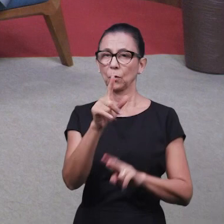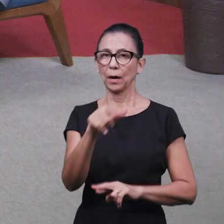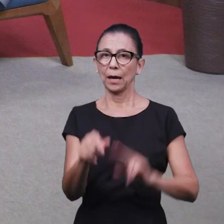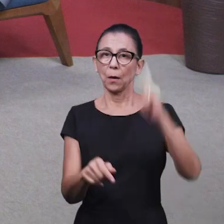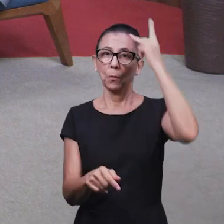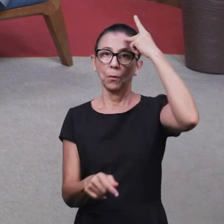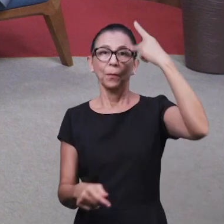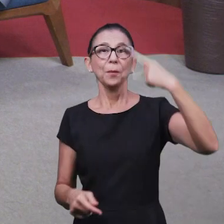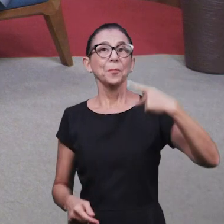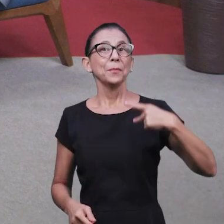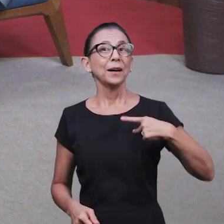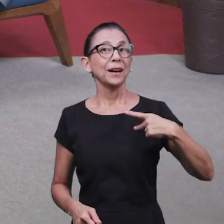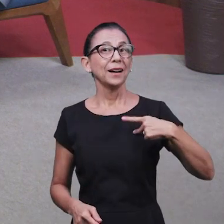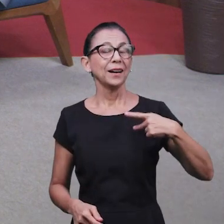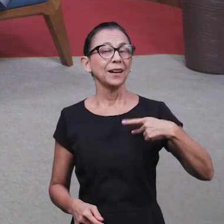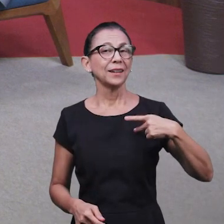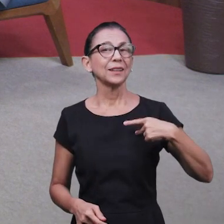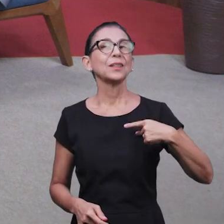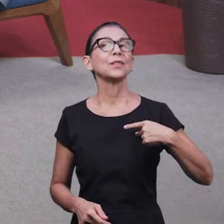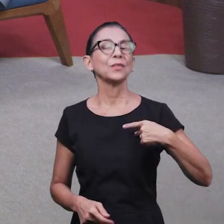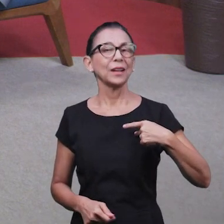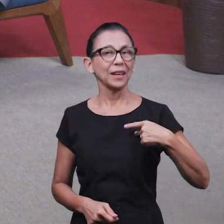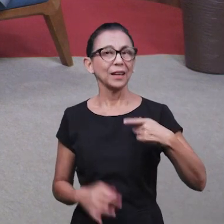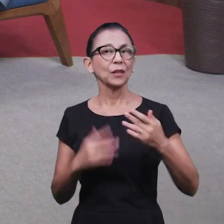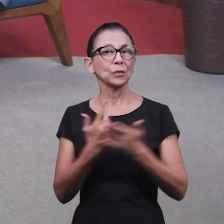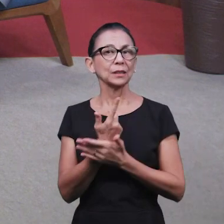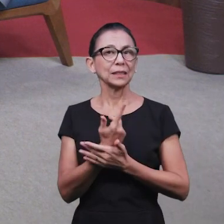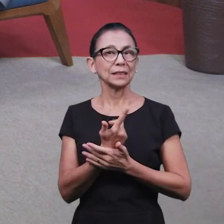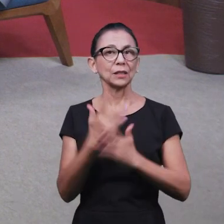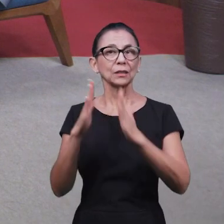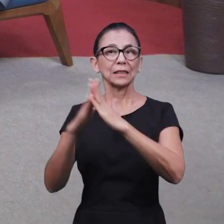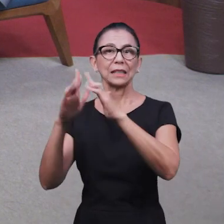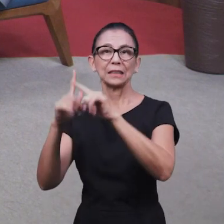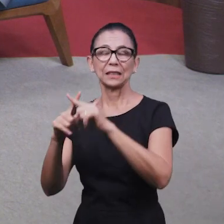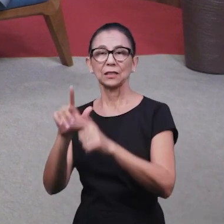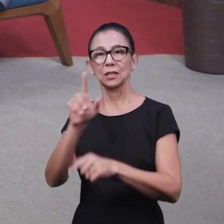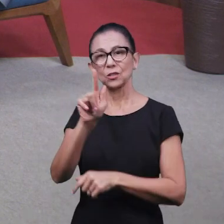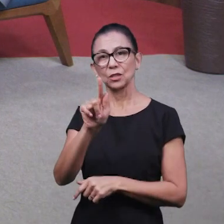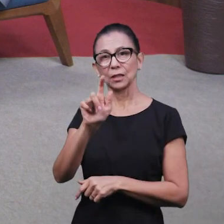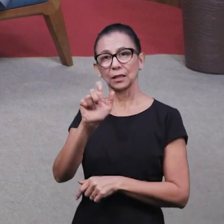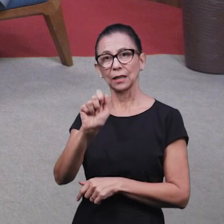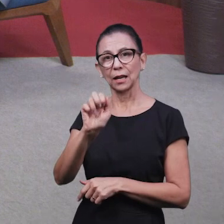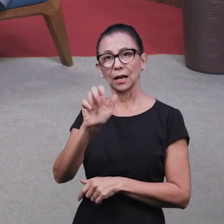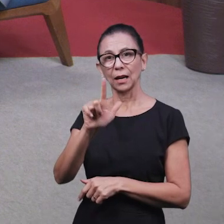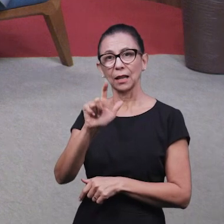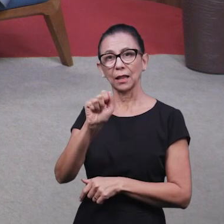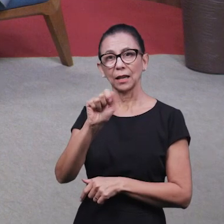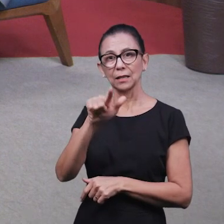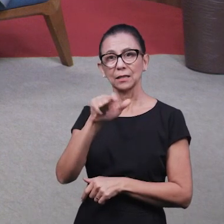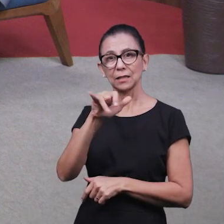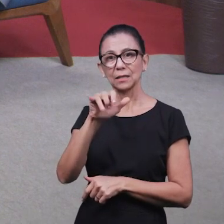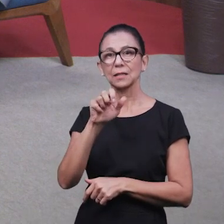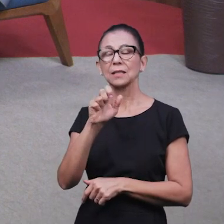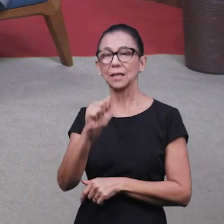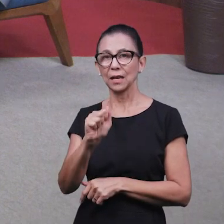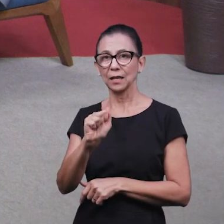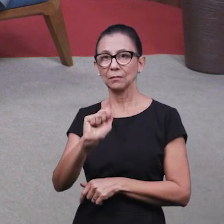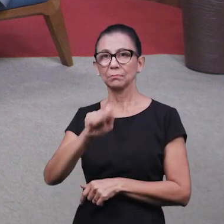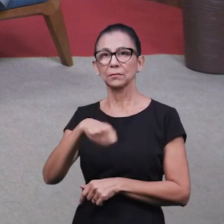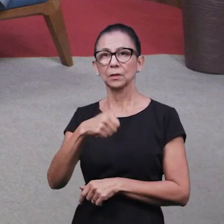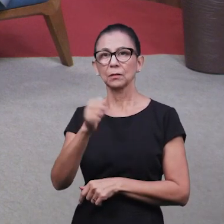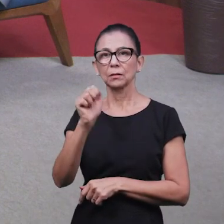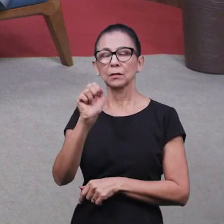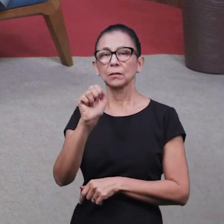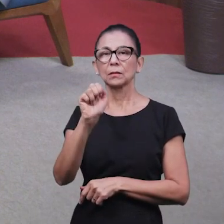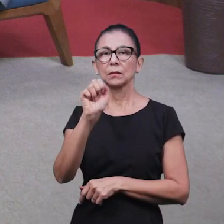aquilo que estava acontecendo na igreja da Galácia. O apóstolo Paulo, quando se dirigiu aos irmãos da Galácia, que estavam tentando